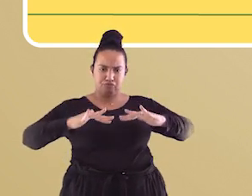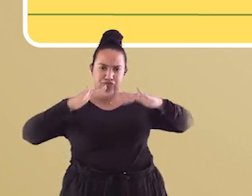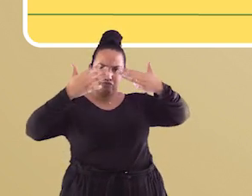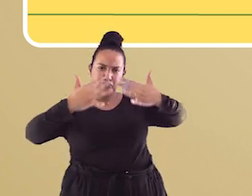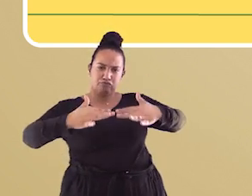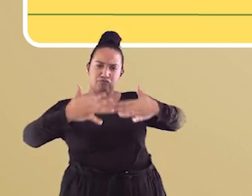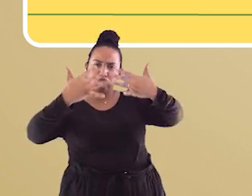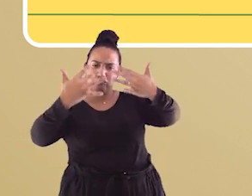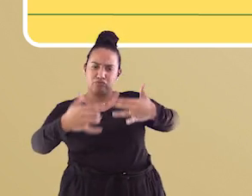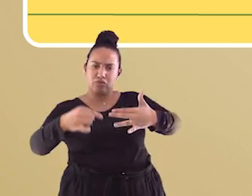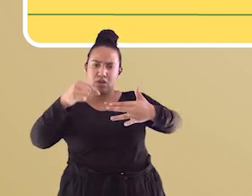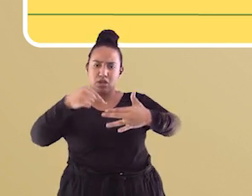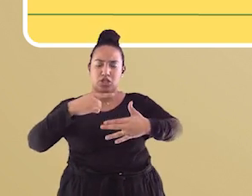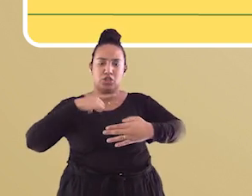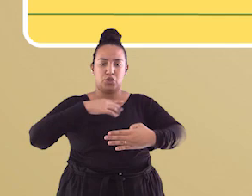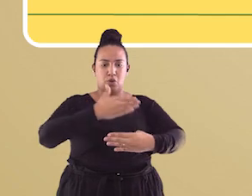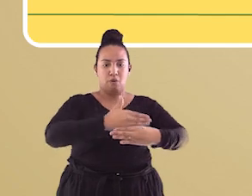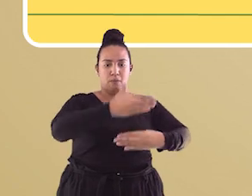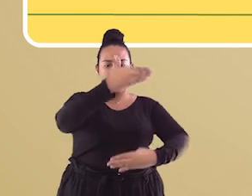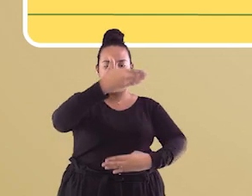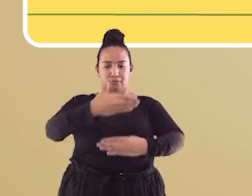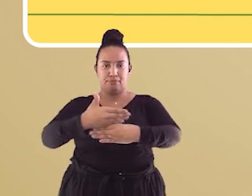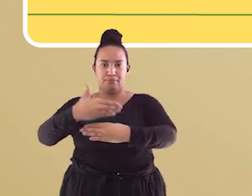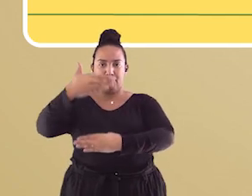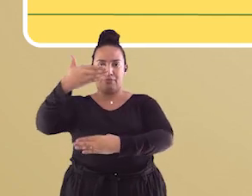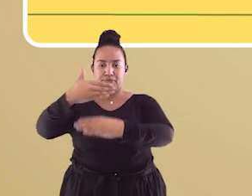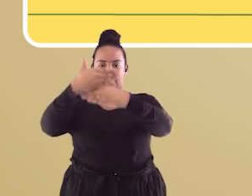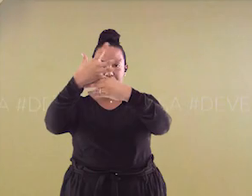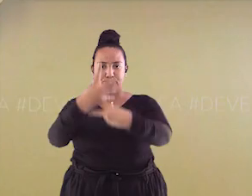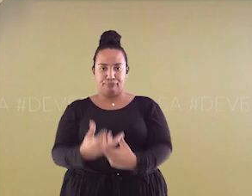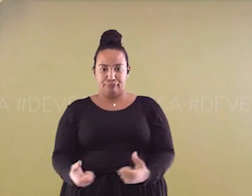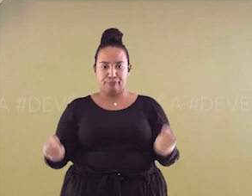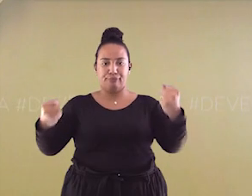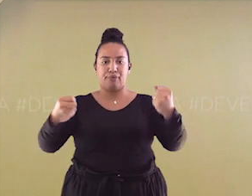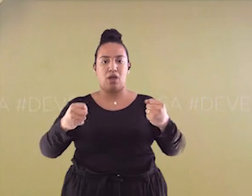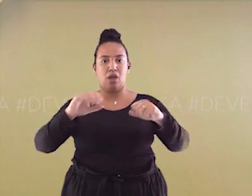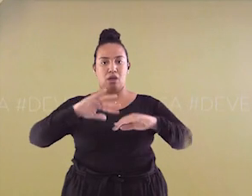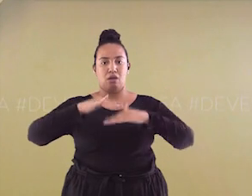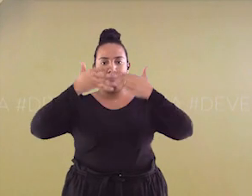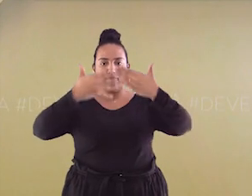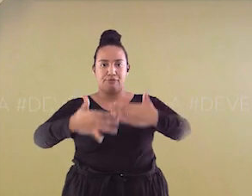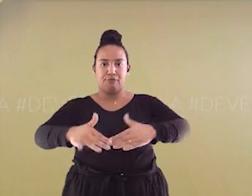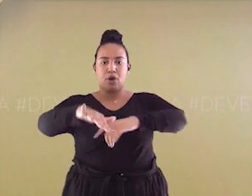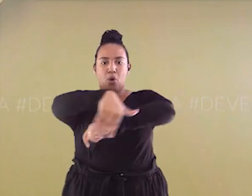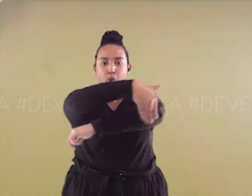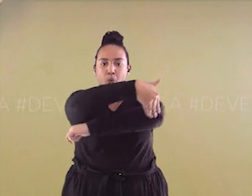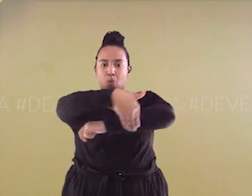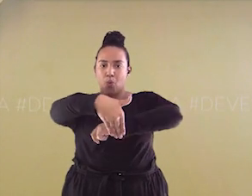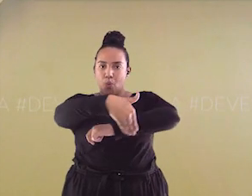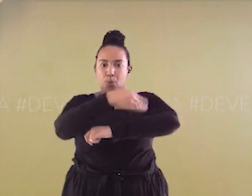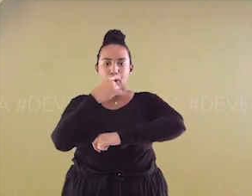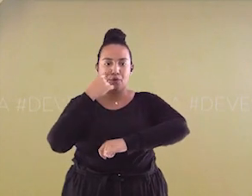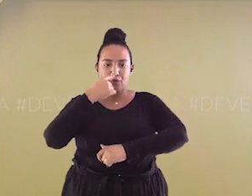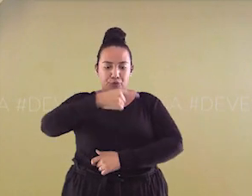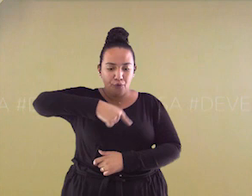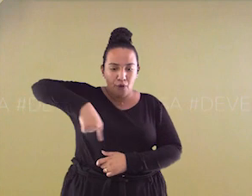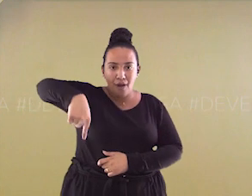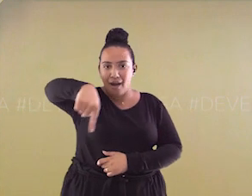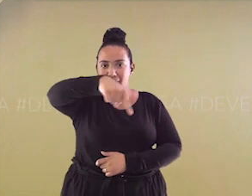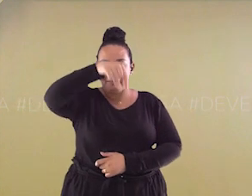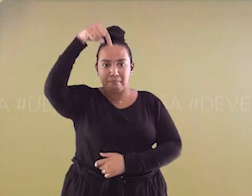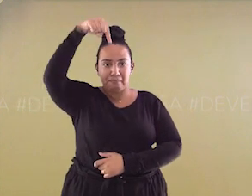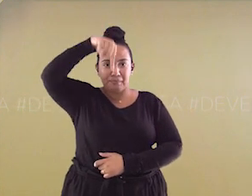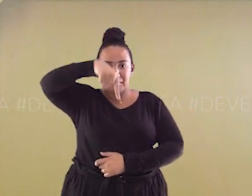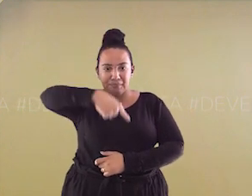atingiu a rua, abrindo uma cratera, esses grandes buracos. A questão é que a natureza se transforma a todo tempo.